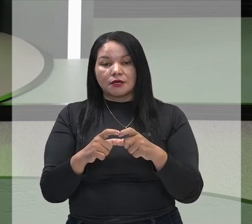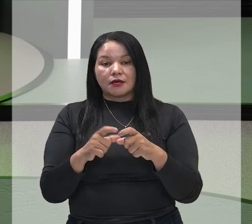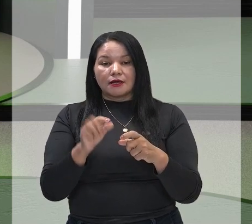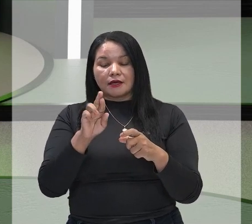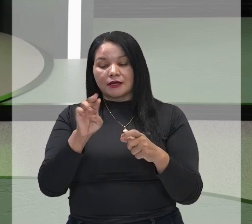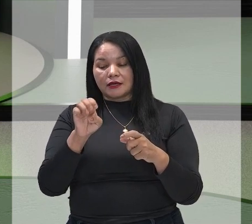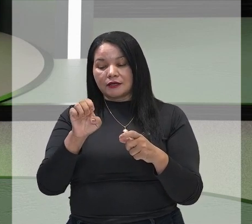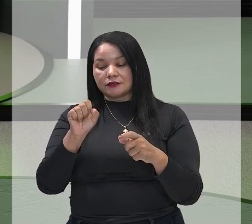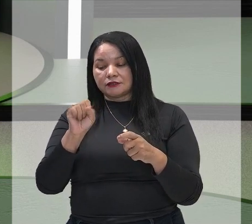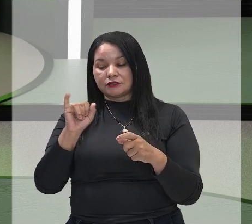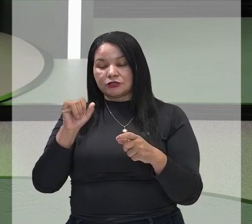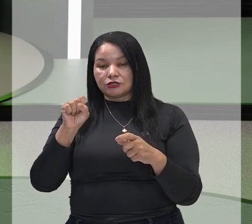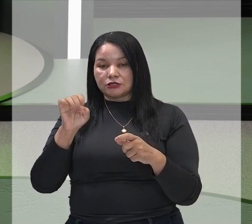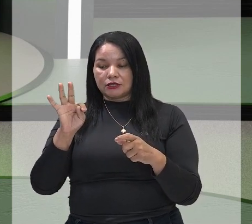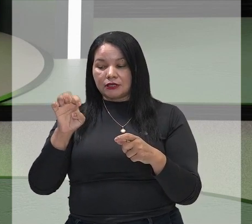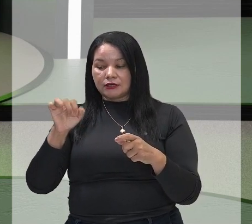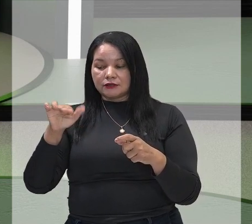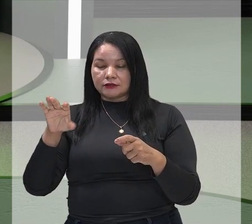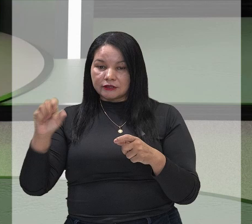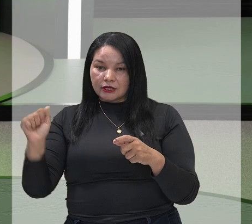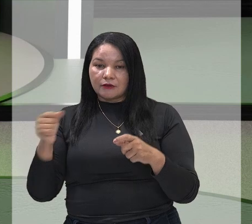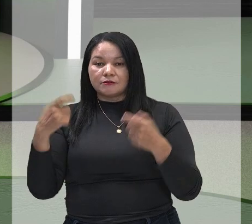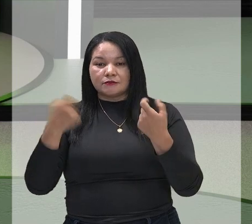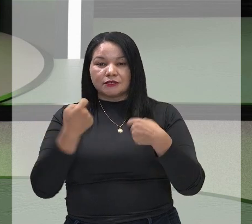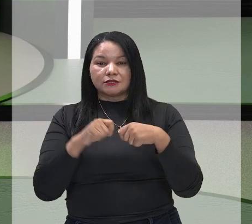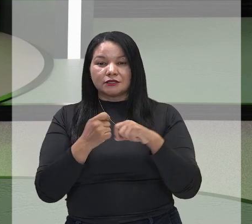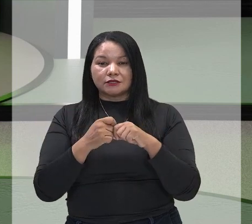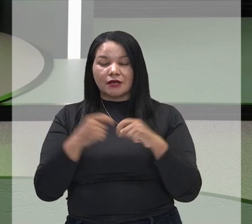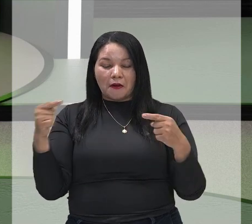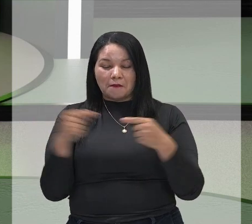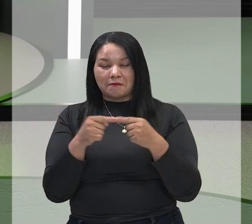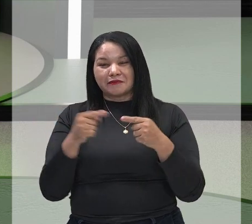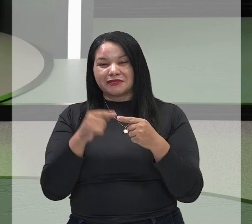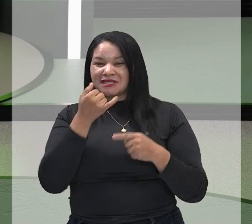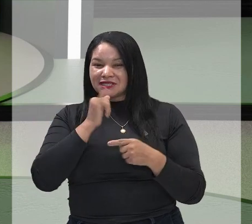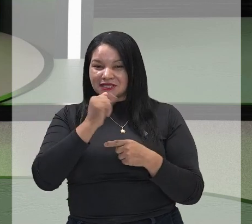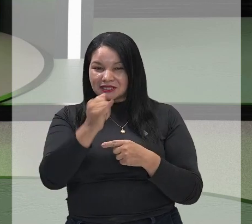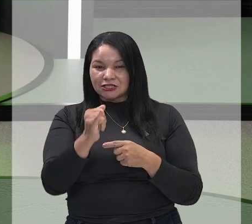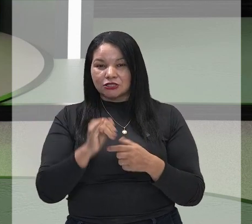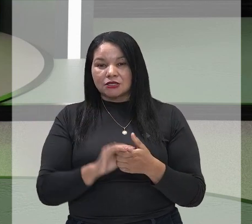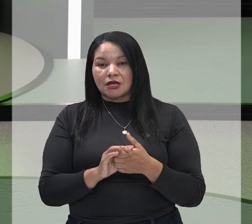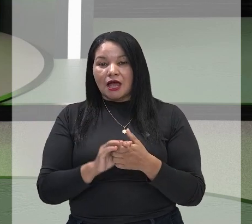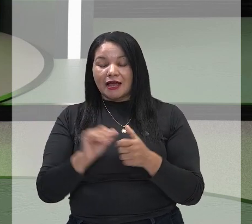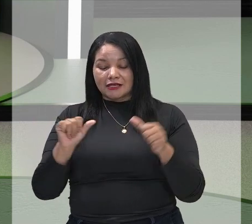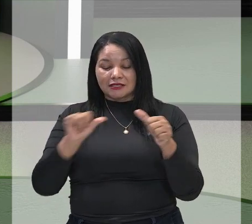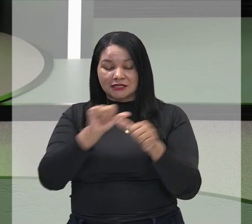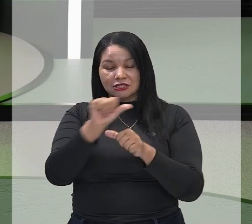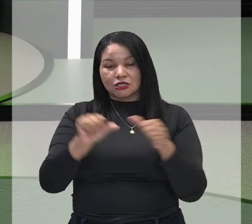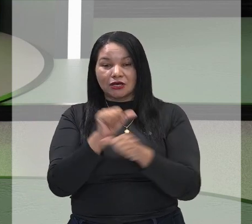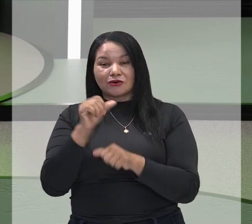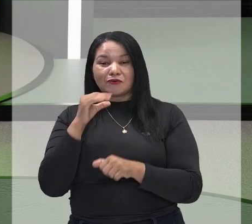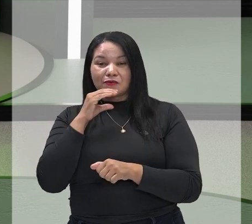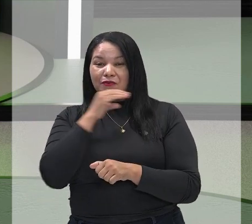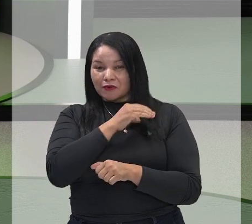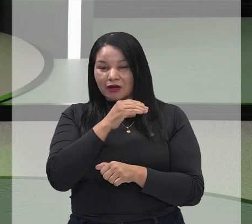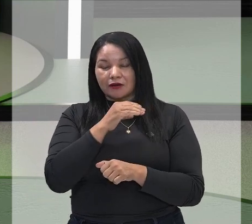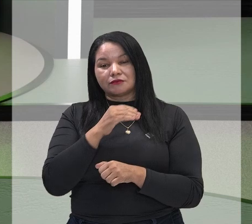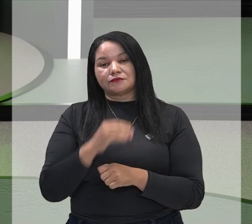de calor que nós precisamos. A energia elétrica, nesse caso, ela vai ser convertida em calor. Tem um instrumento